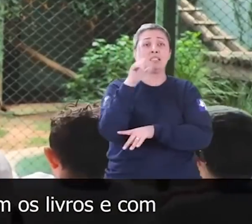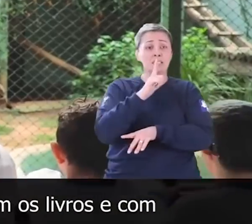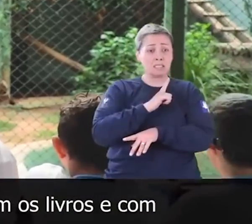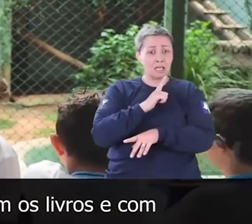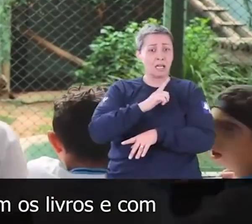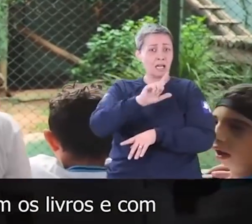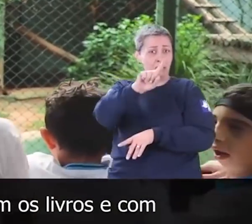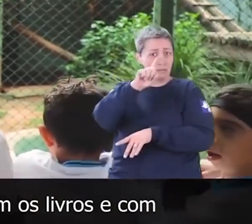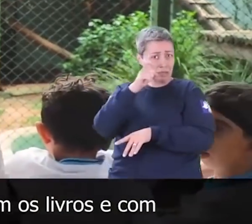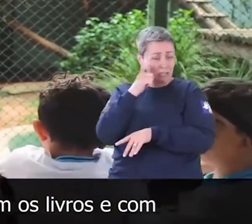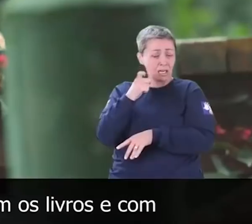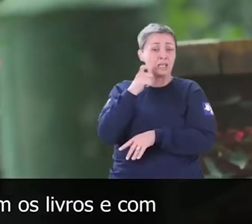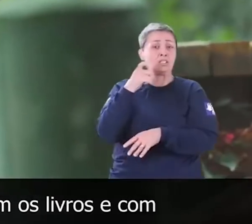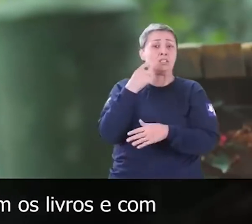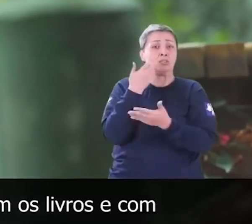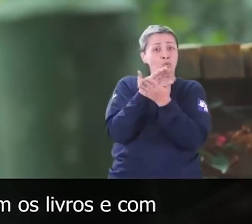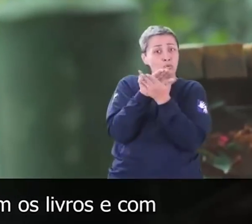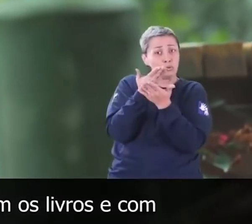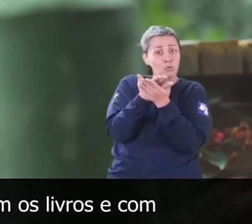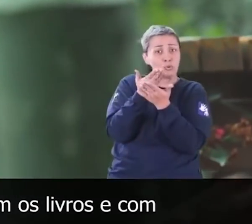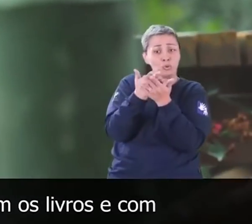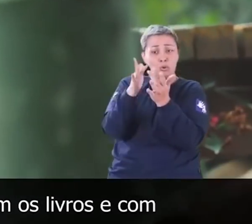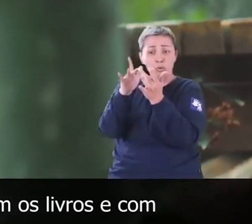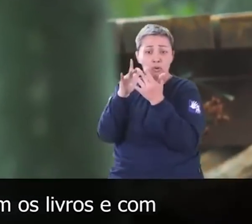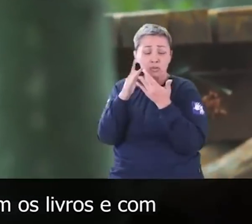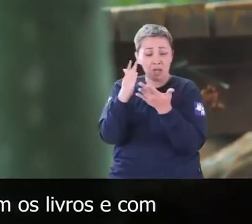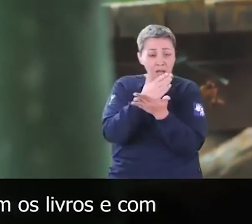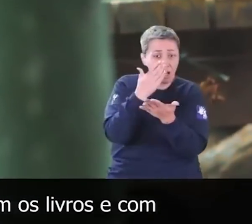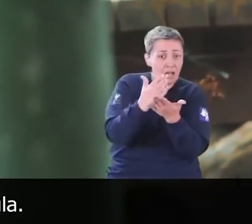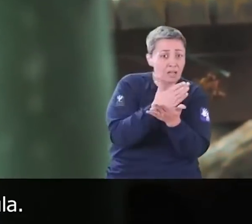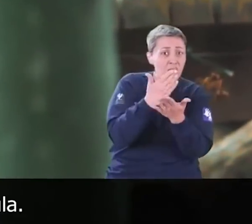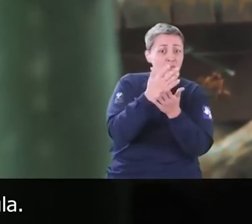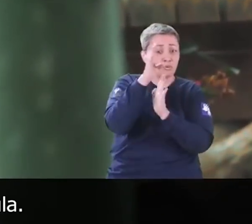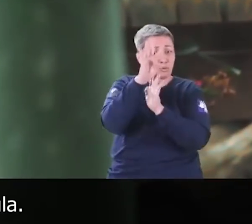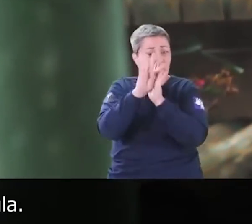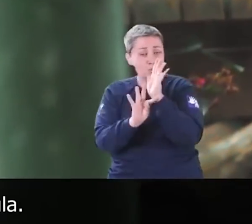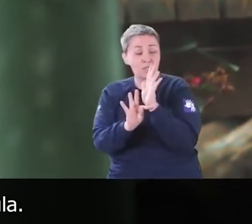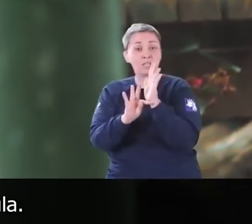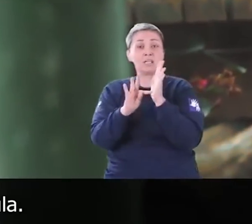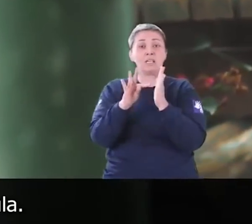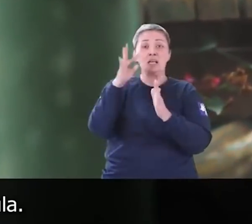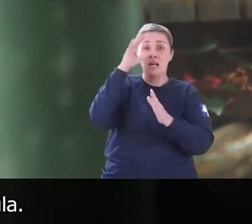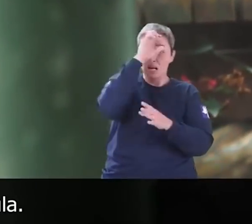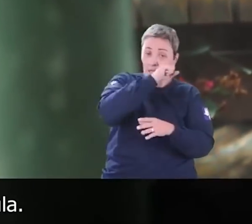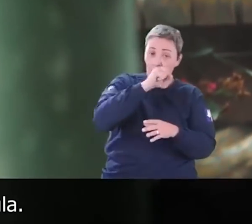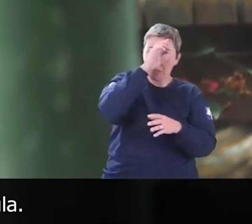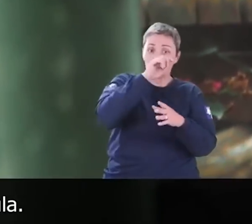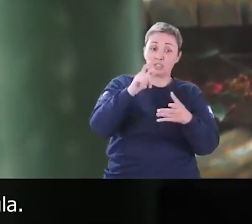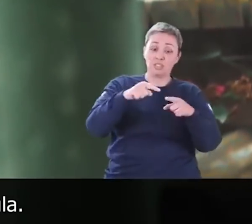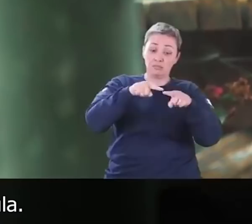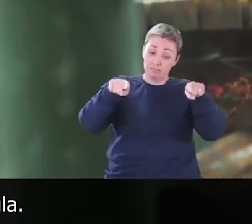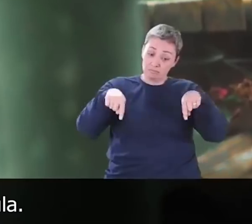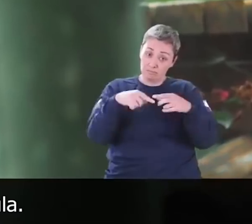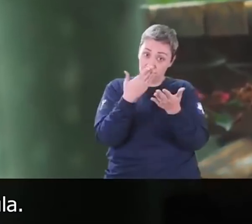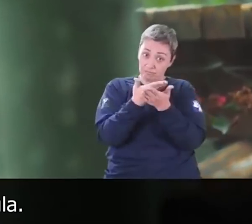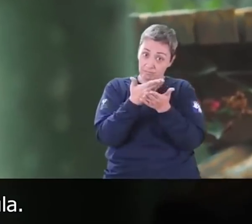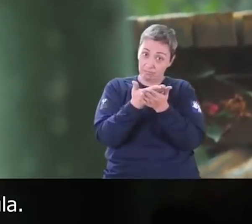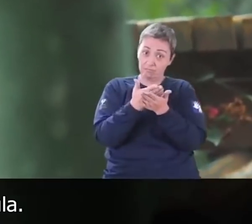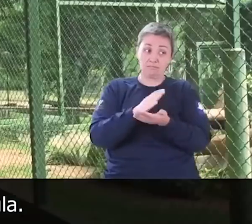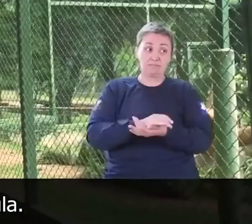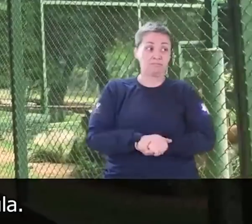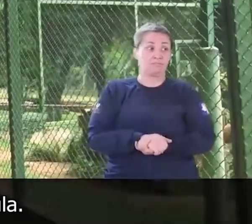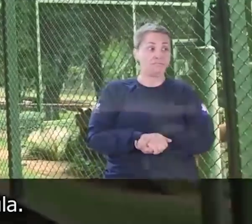já foram vistos por eles no contato com os livros, com os textos trabalhados em sala de aula.